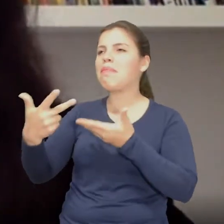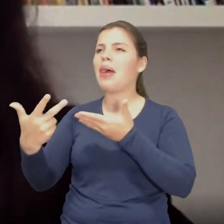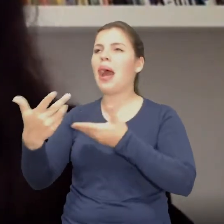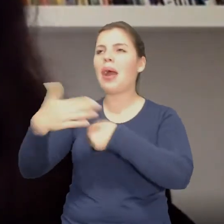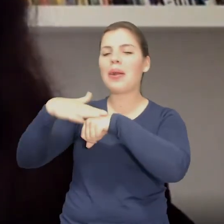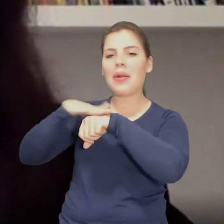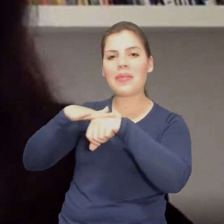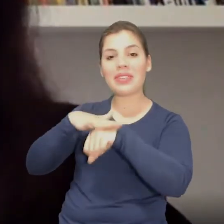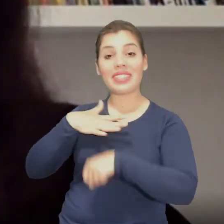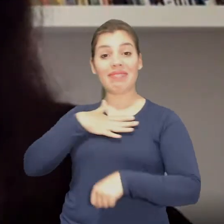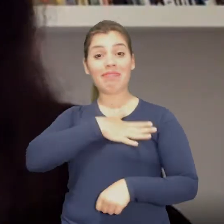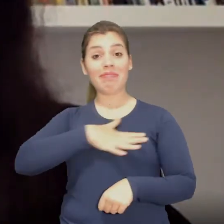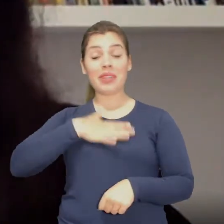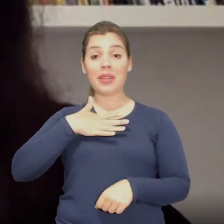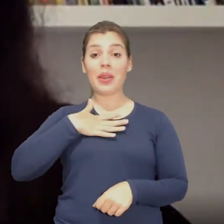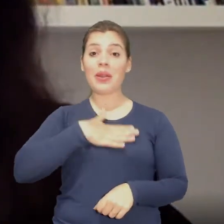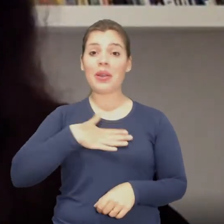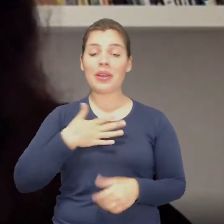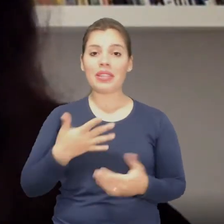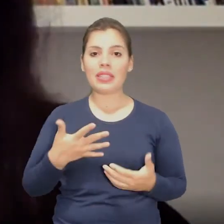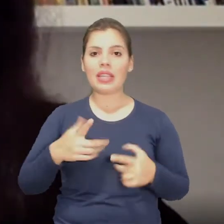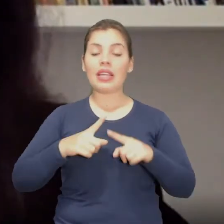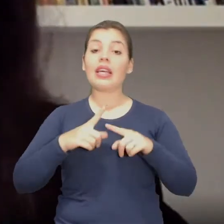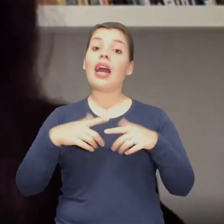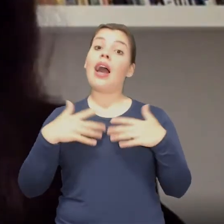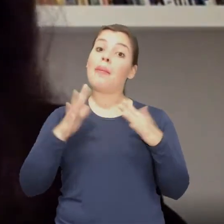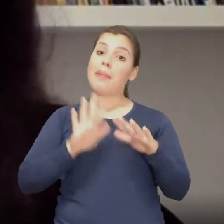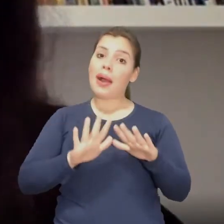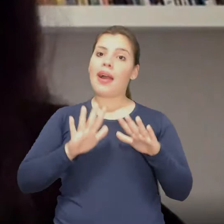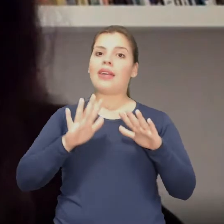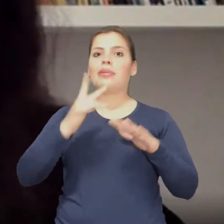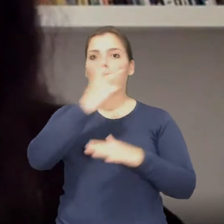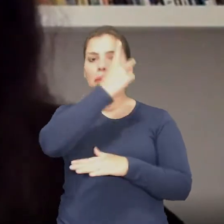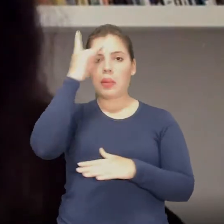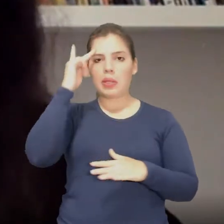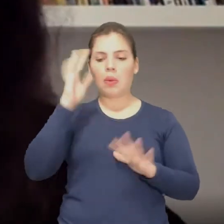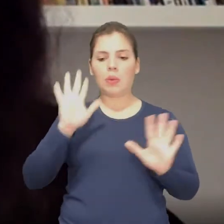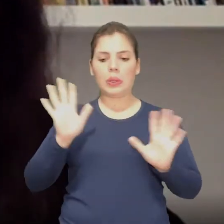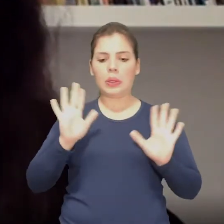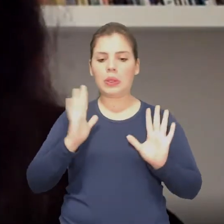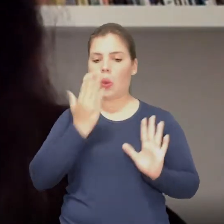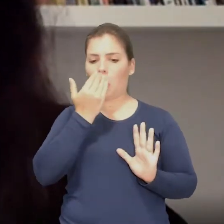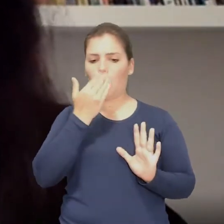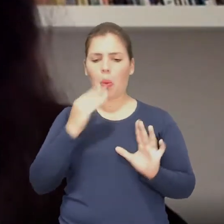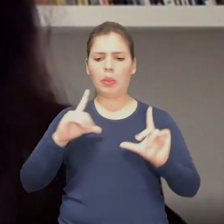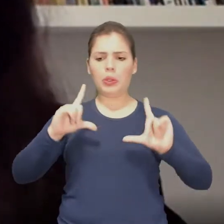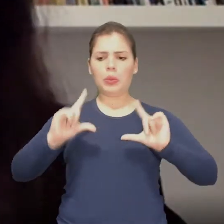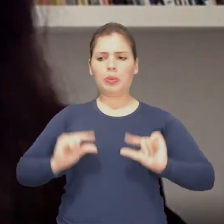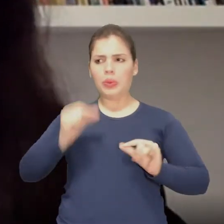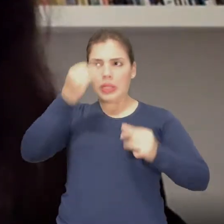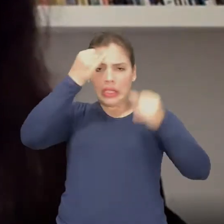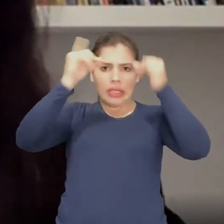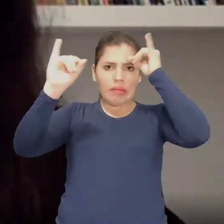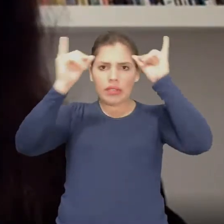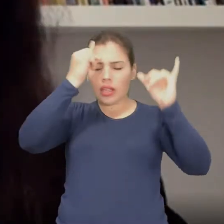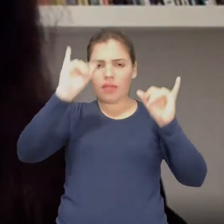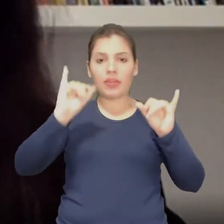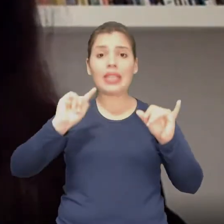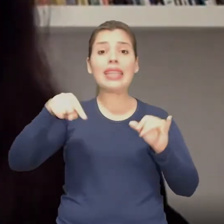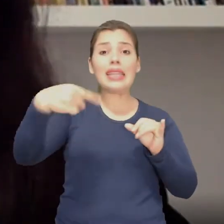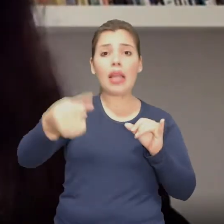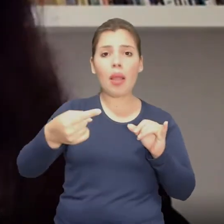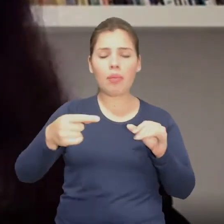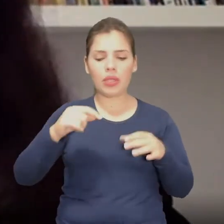uma dieta, geralmente a alimentação fica carregada de muito sentimento negativo. Então a pessoa passa a comer com